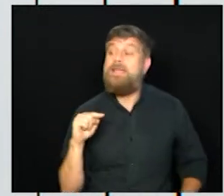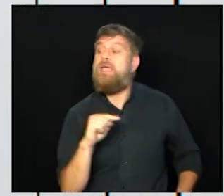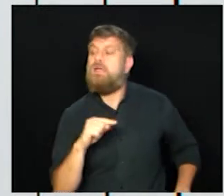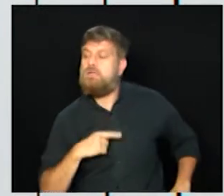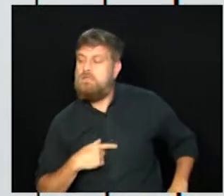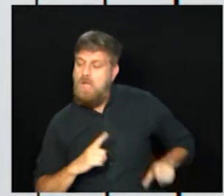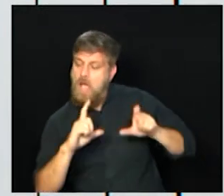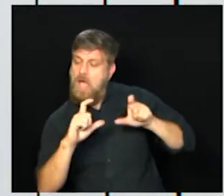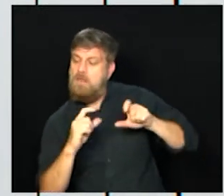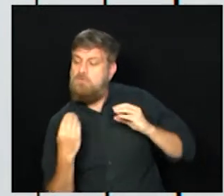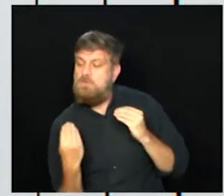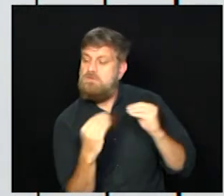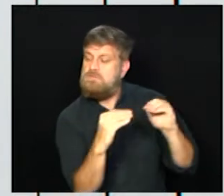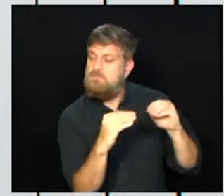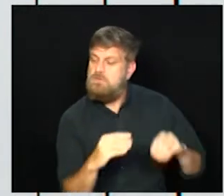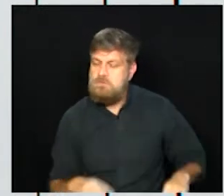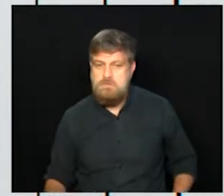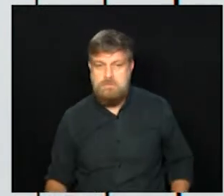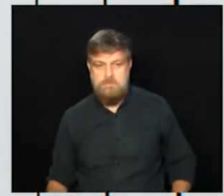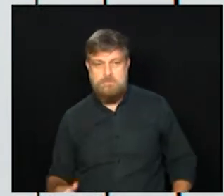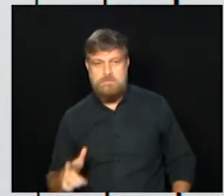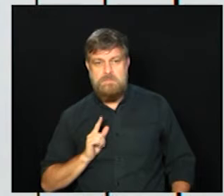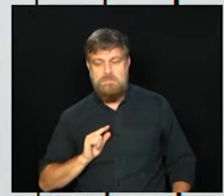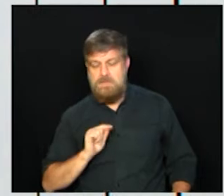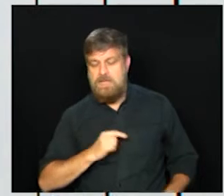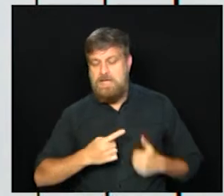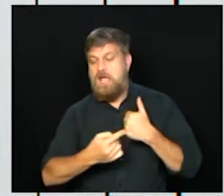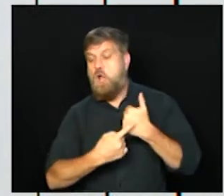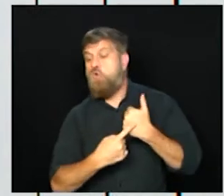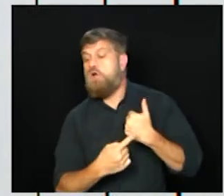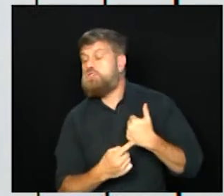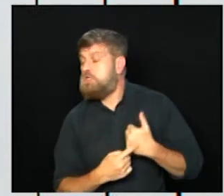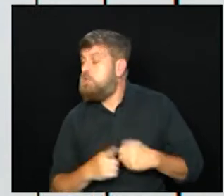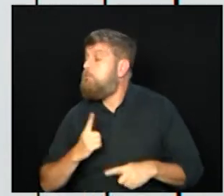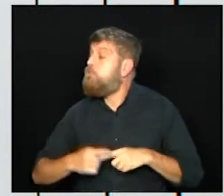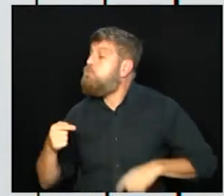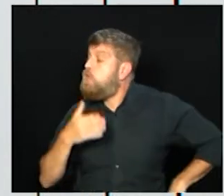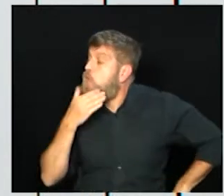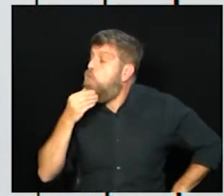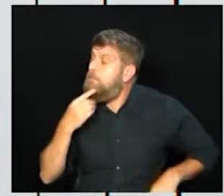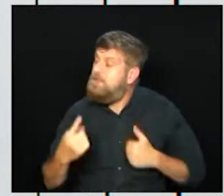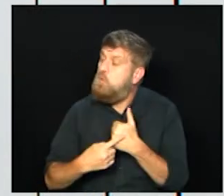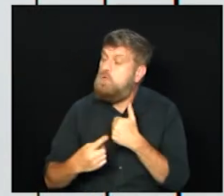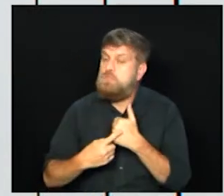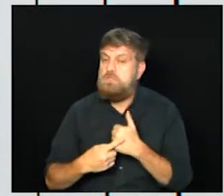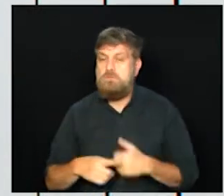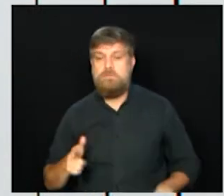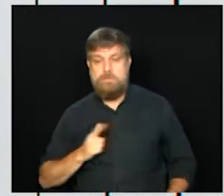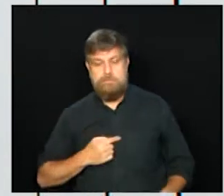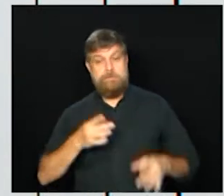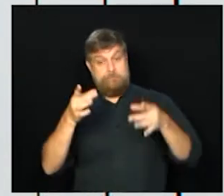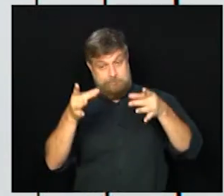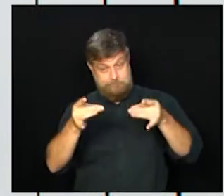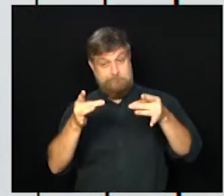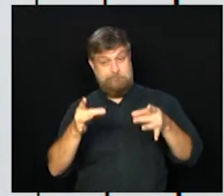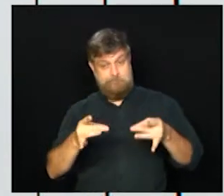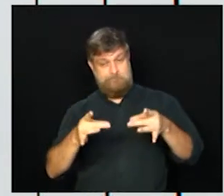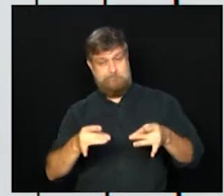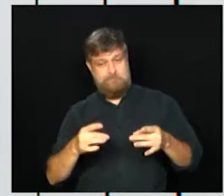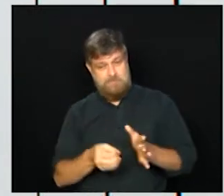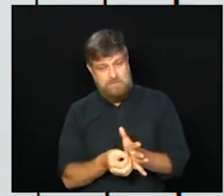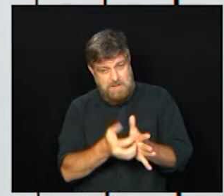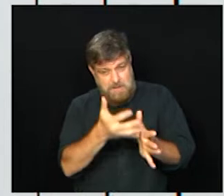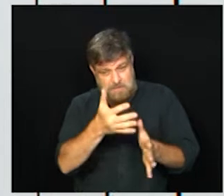que aquela foto que você postou, quem está curtindo, quem não está curtindo. tudo isso, né, esses pequenos detalhes, muitas vezes a gente